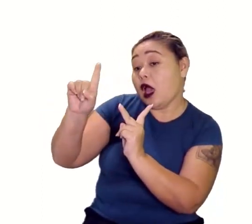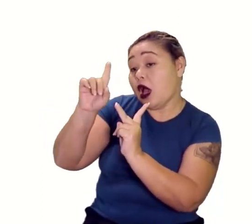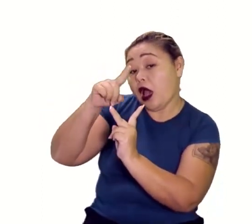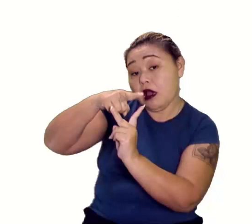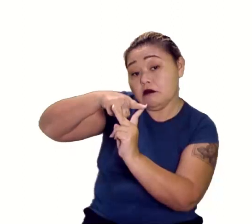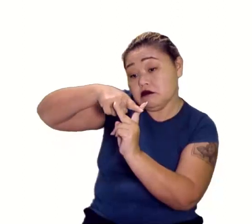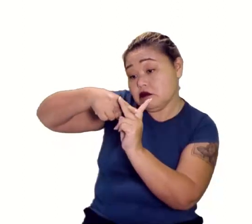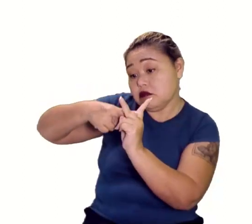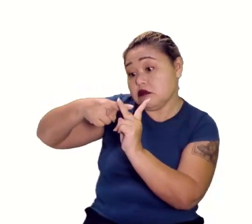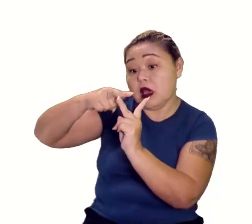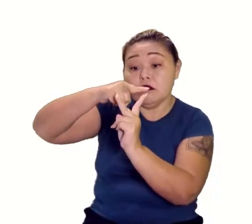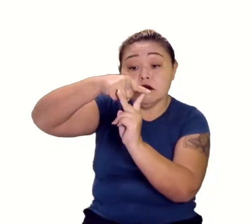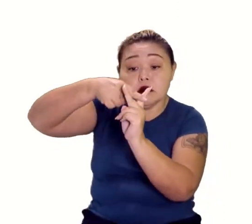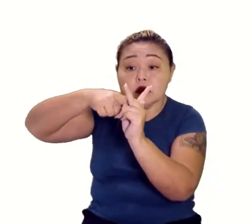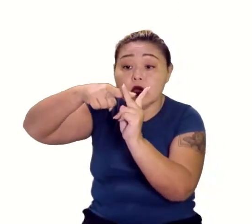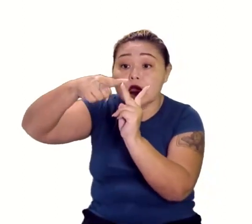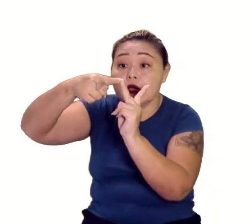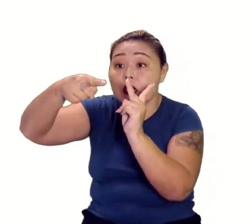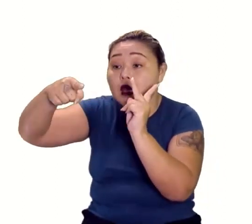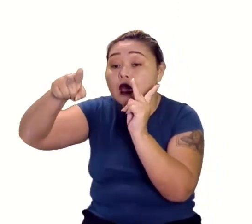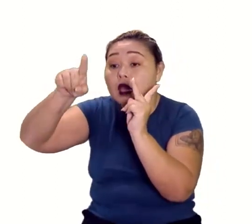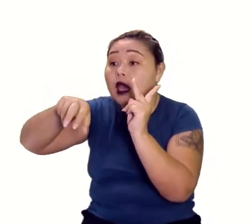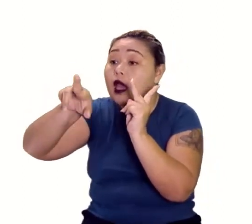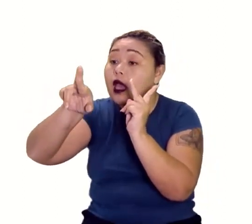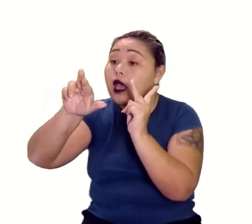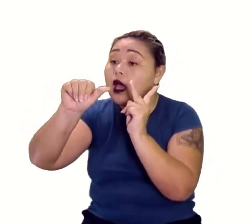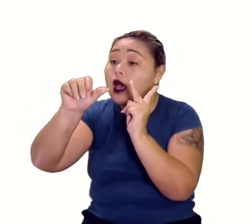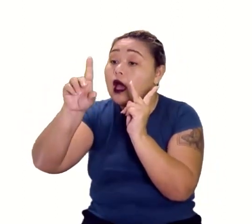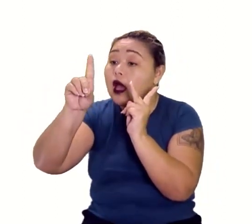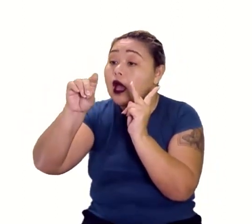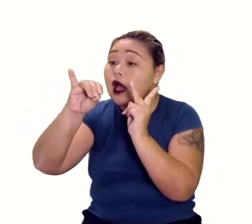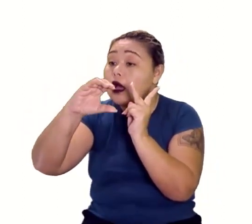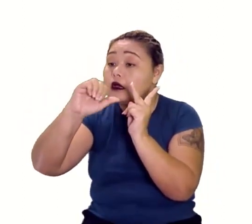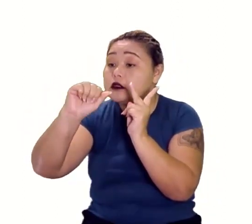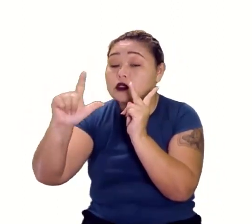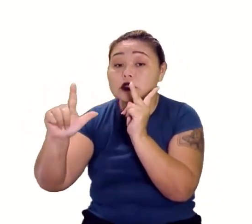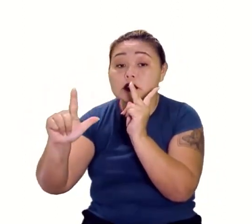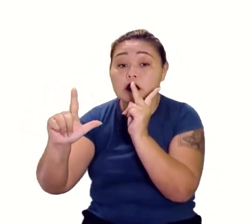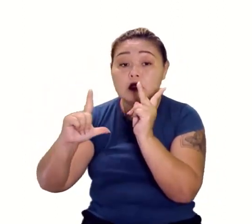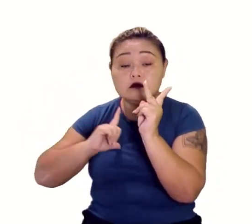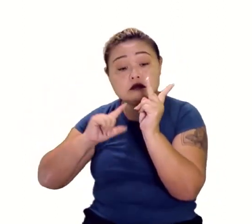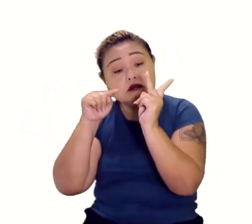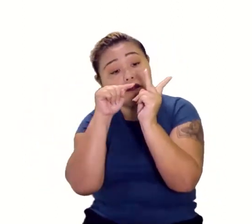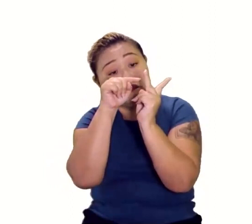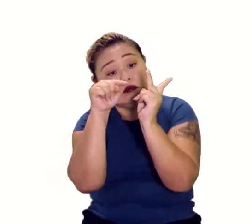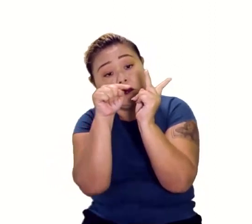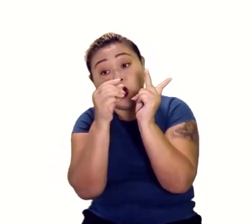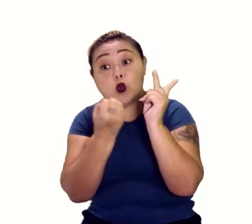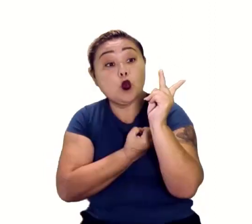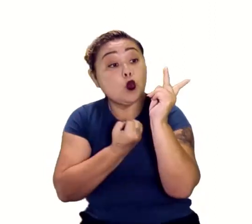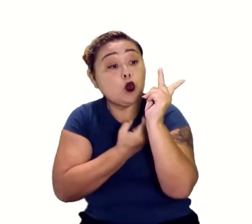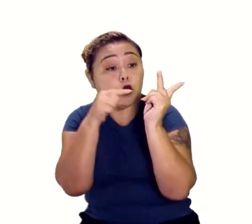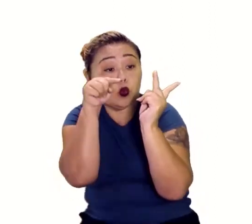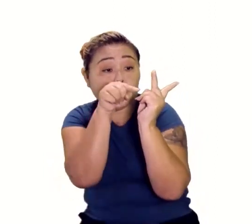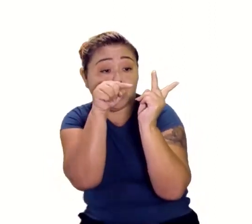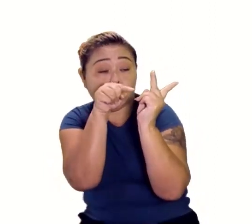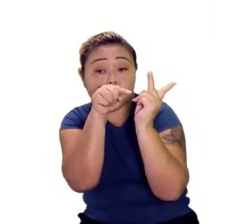né? Isso. Esse desenho que a gente falou aqui é o radical, ó, beleza? Temos ainda... O